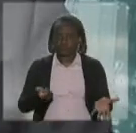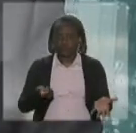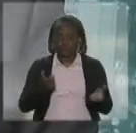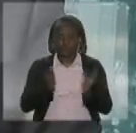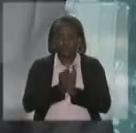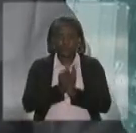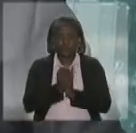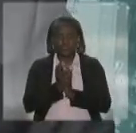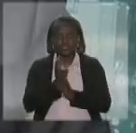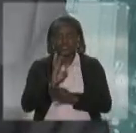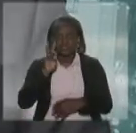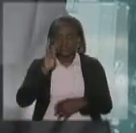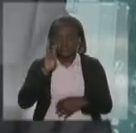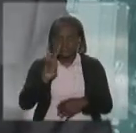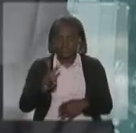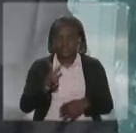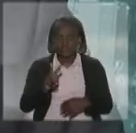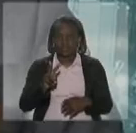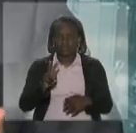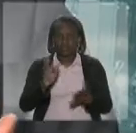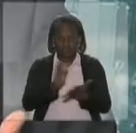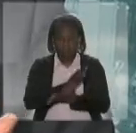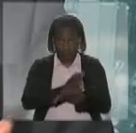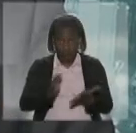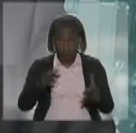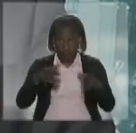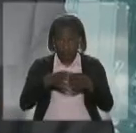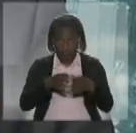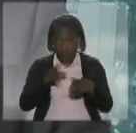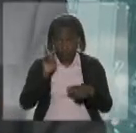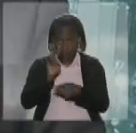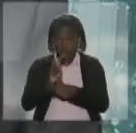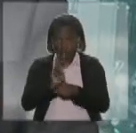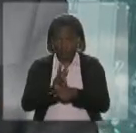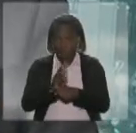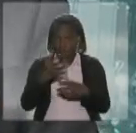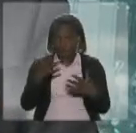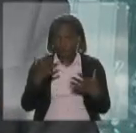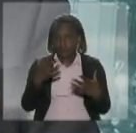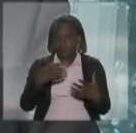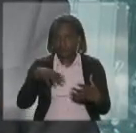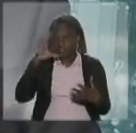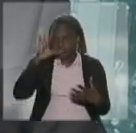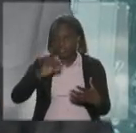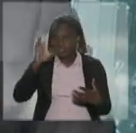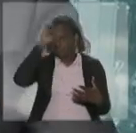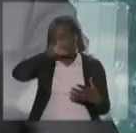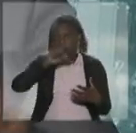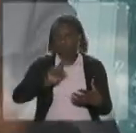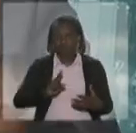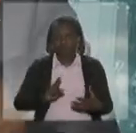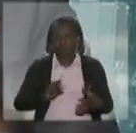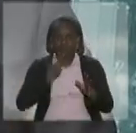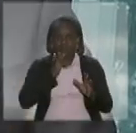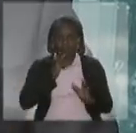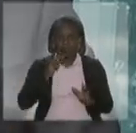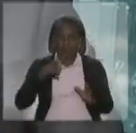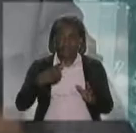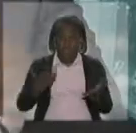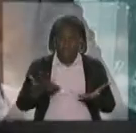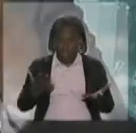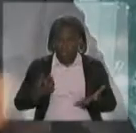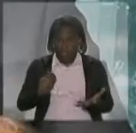eu vejo que algumas representações não se apropriam dessa informação nós estamos vivendo